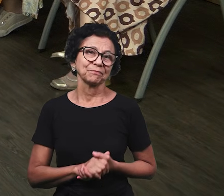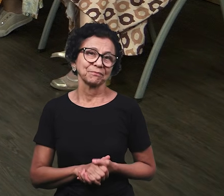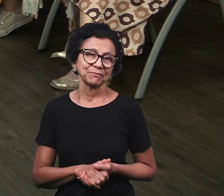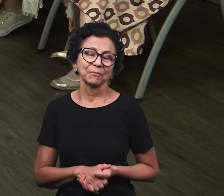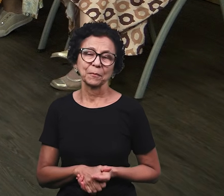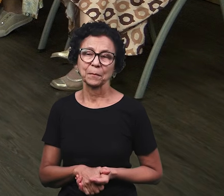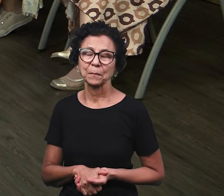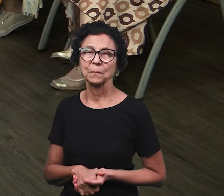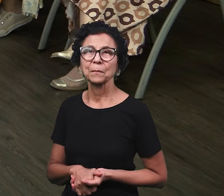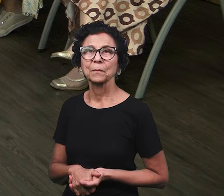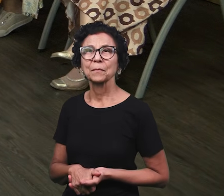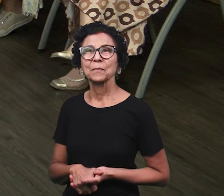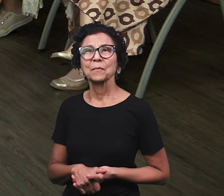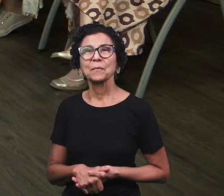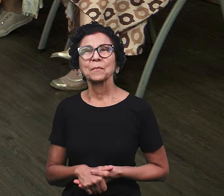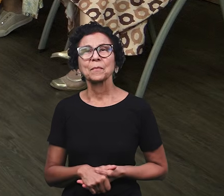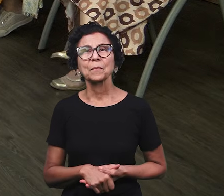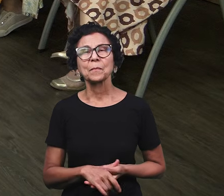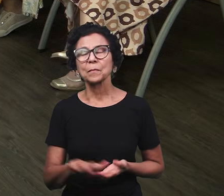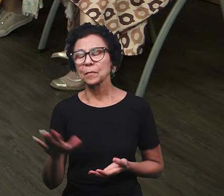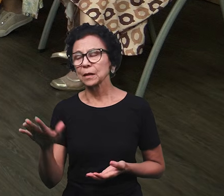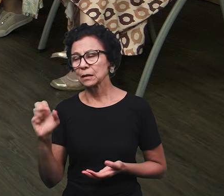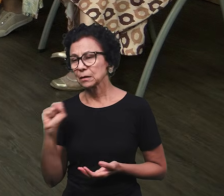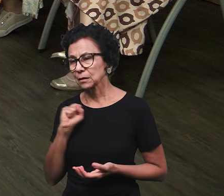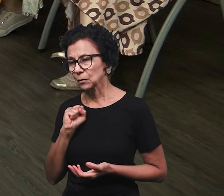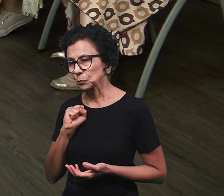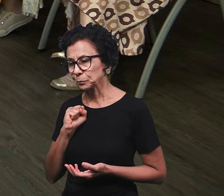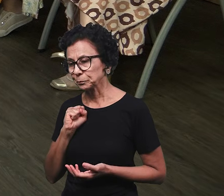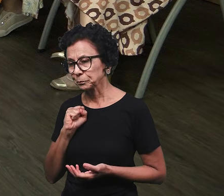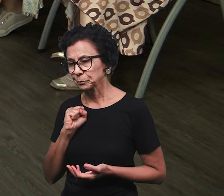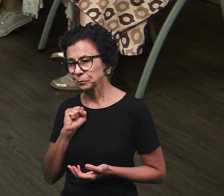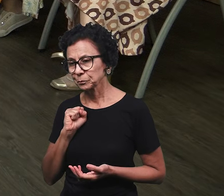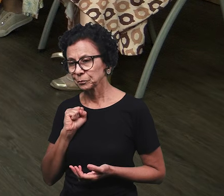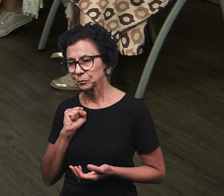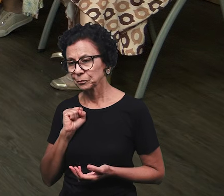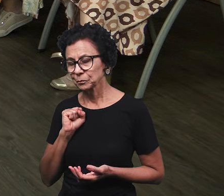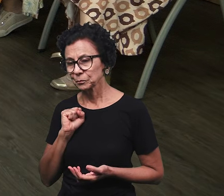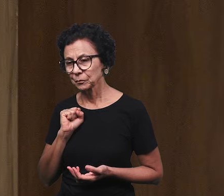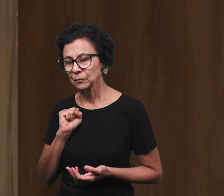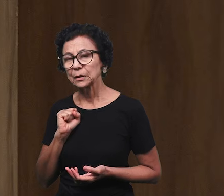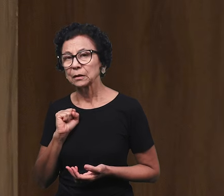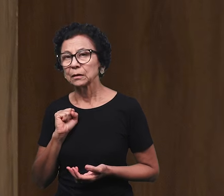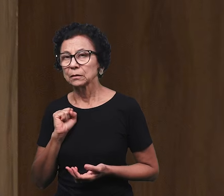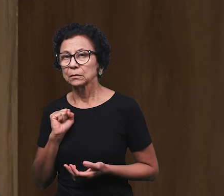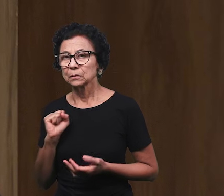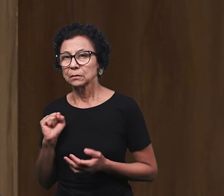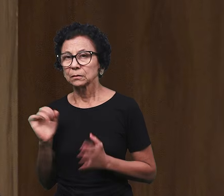pergunta. Josias, excelente pergunta primeiro, né, Rebeca?